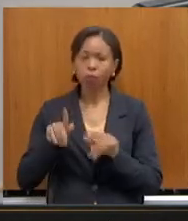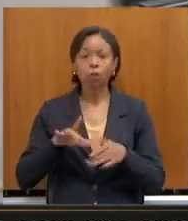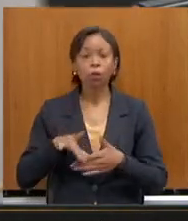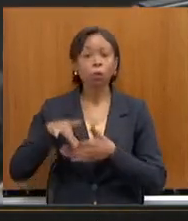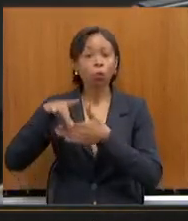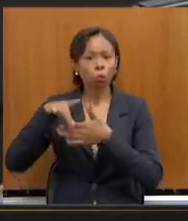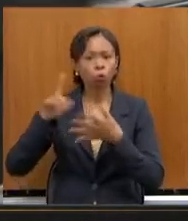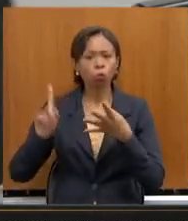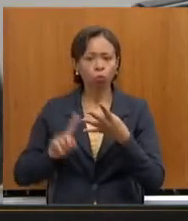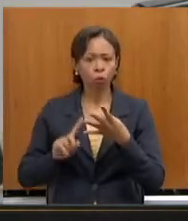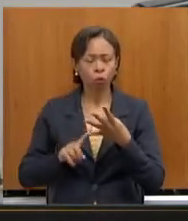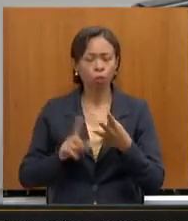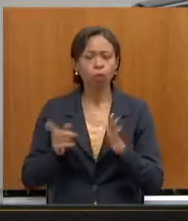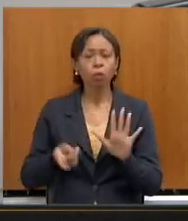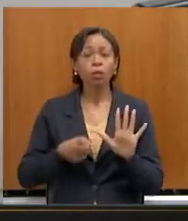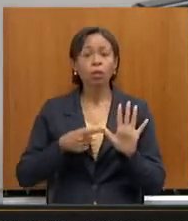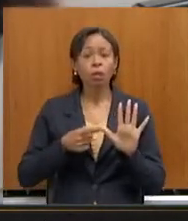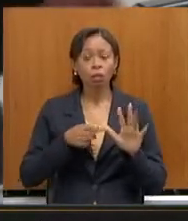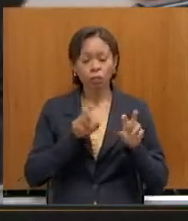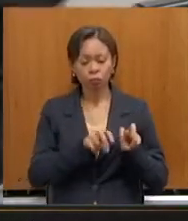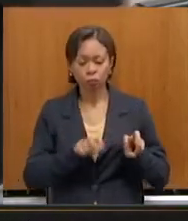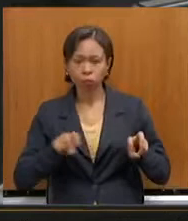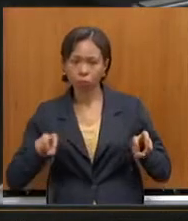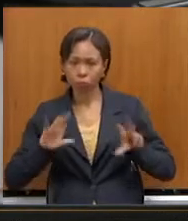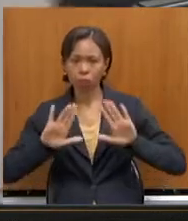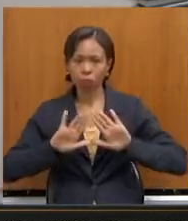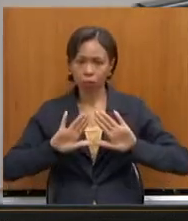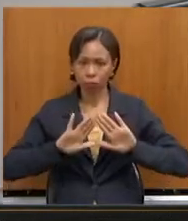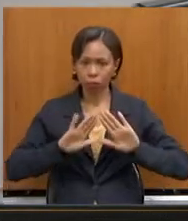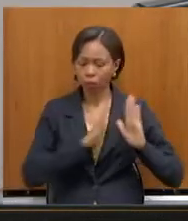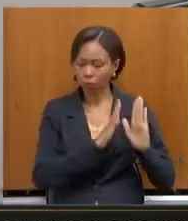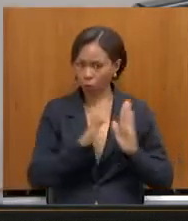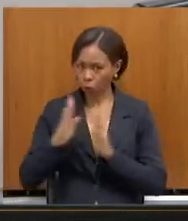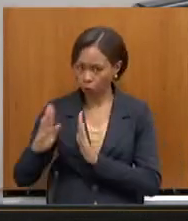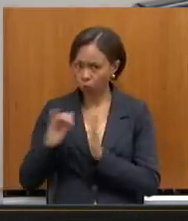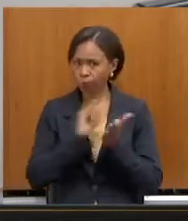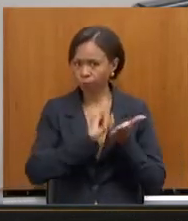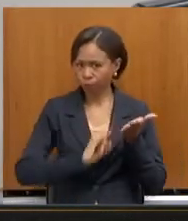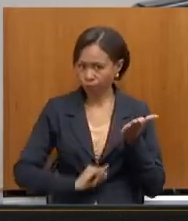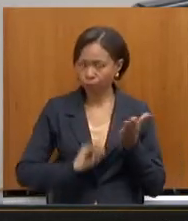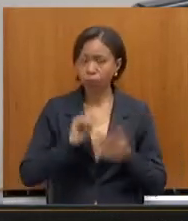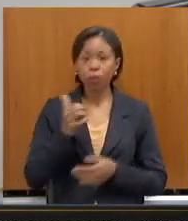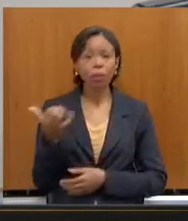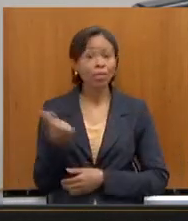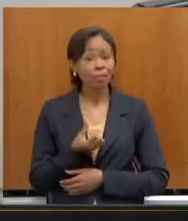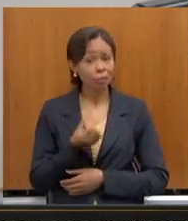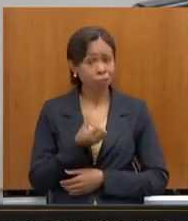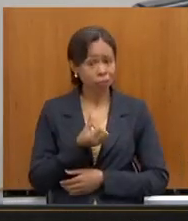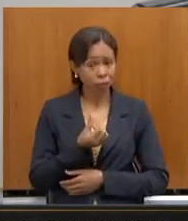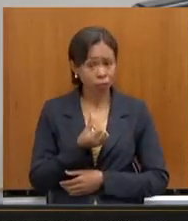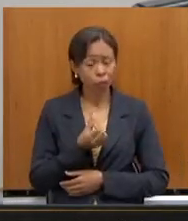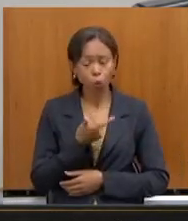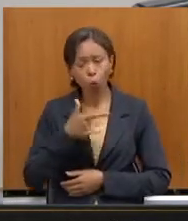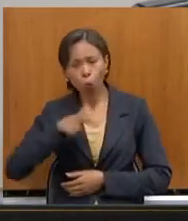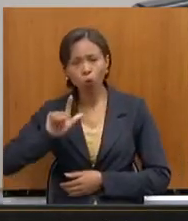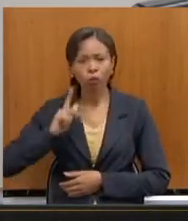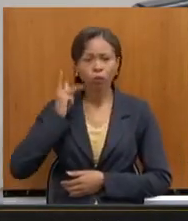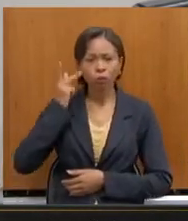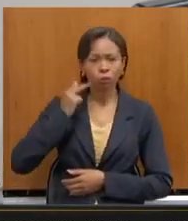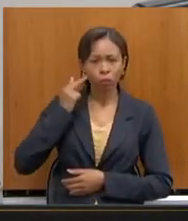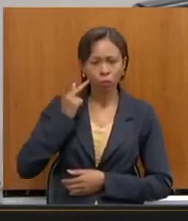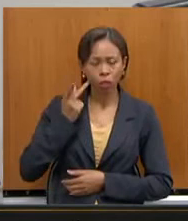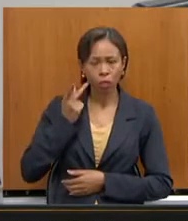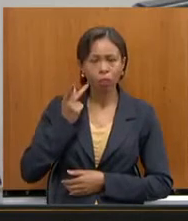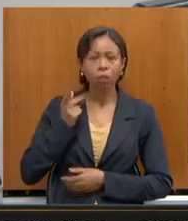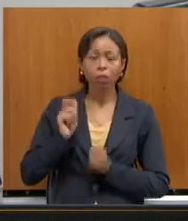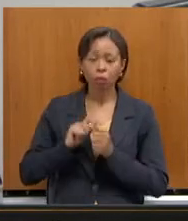ordem de inscrição quinto membros da mesa da Assembleia por ordem de inscrição sexto demais parlamentares por ordem